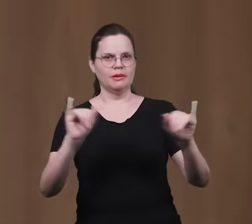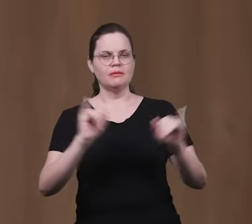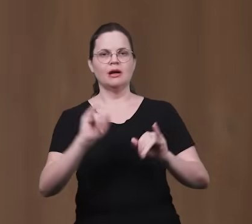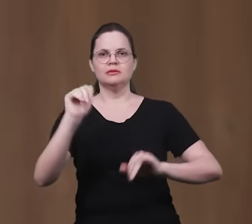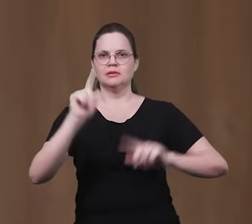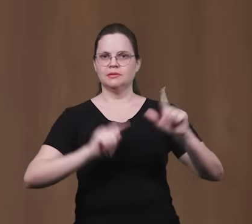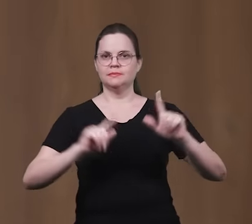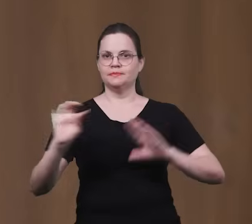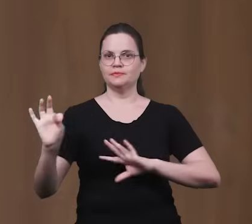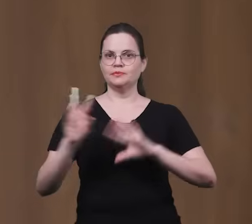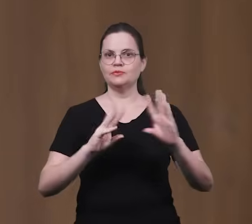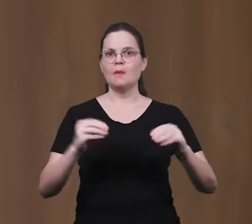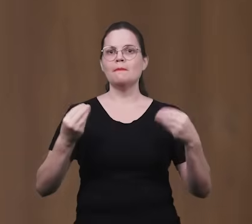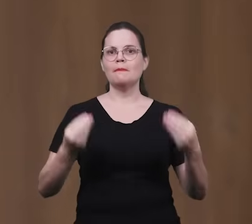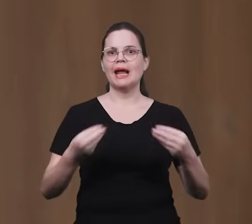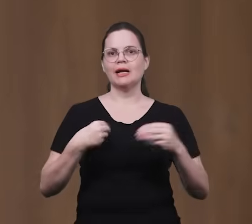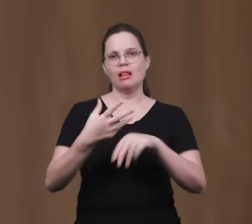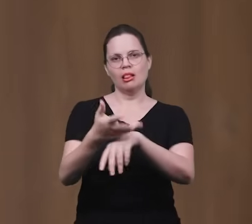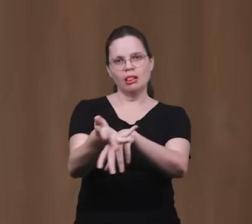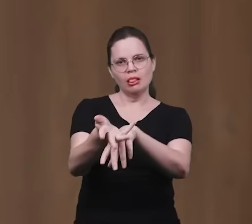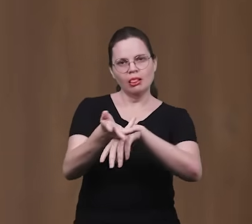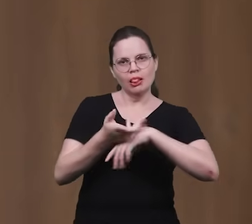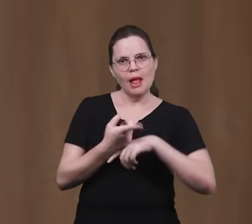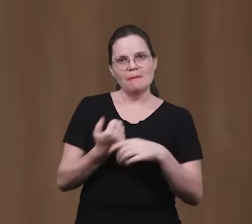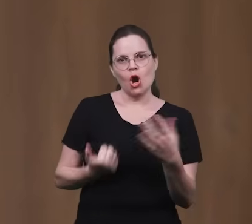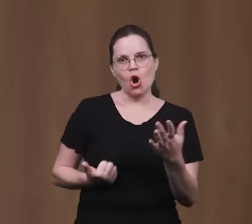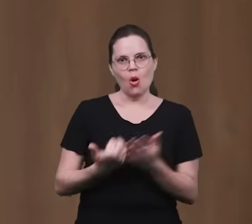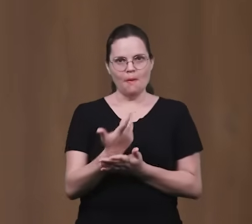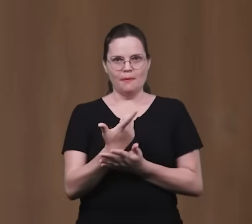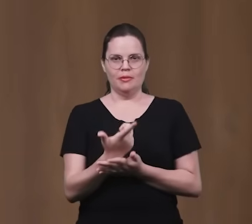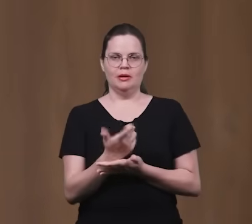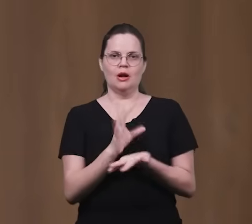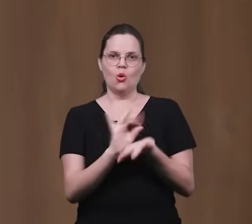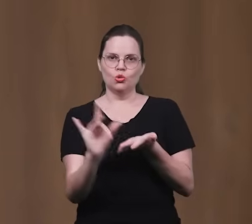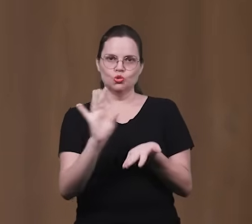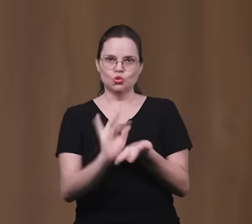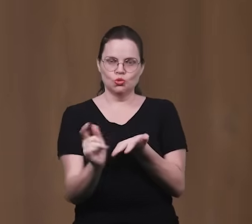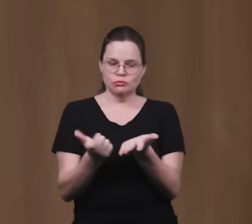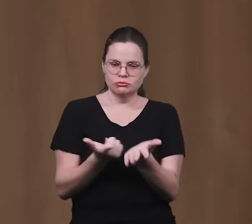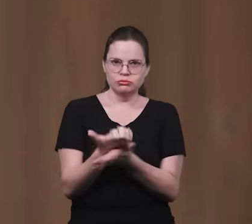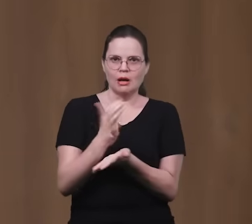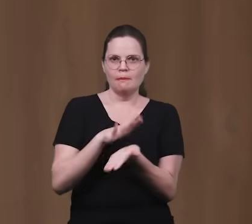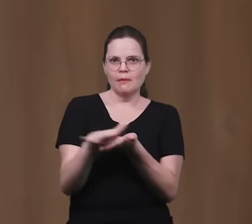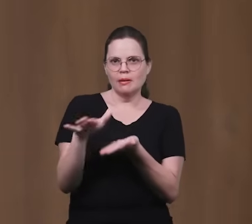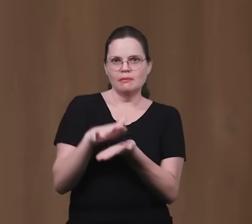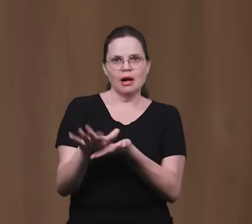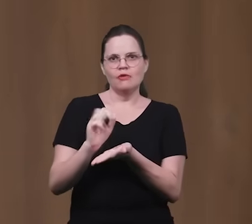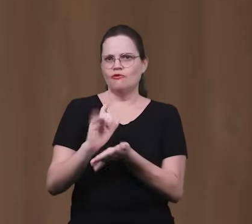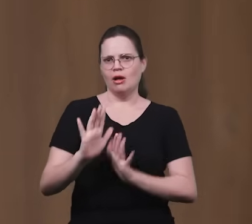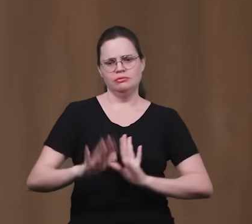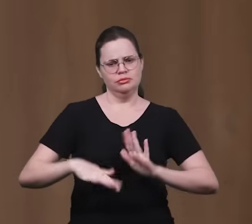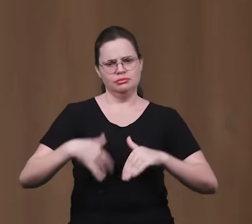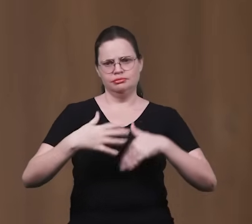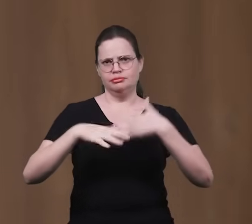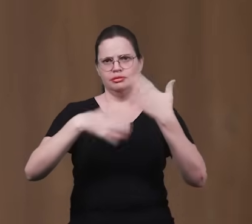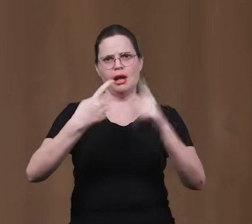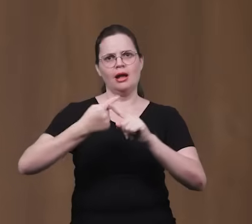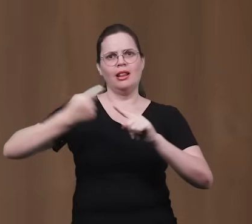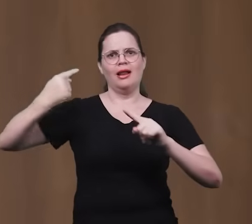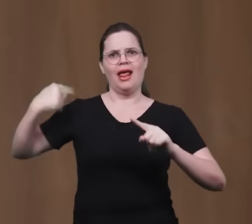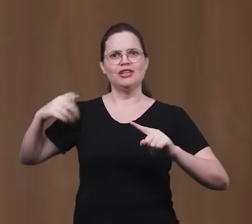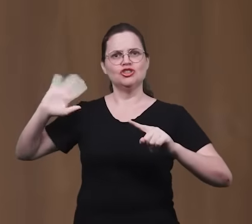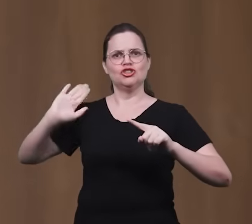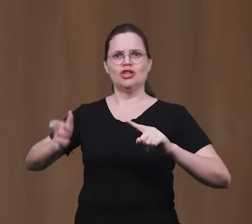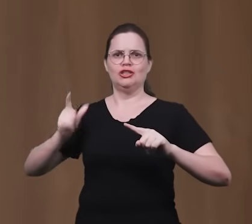o apelo para o consumo que a propaganda ela traz, é uma coisa que só vai crescer. Ela é antiga e